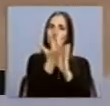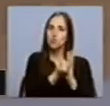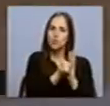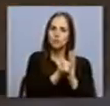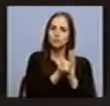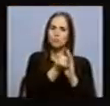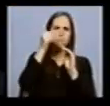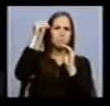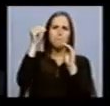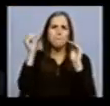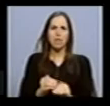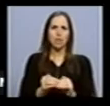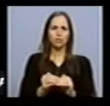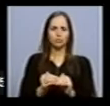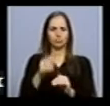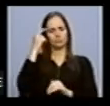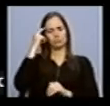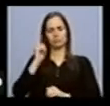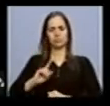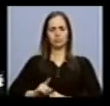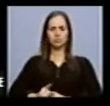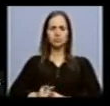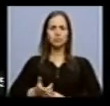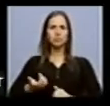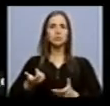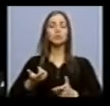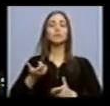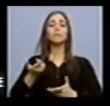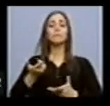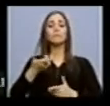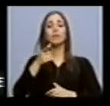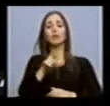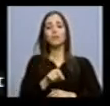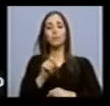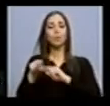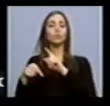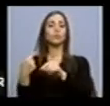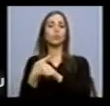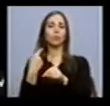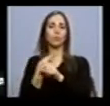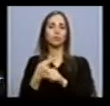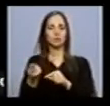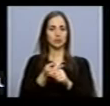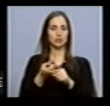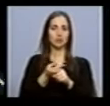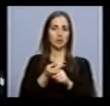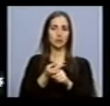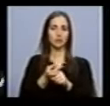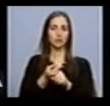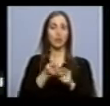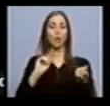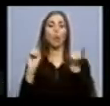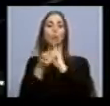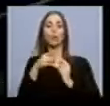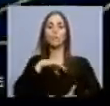cai de uma maneira que não estava prevista. E que aponta também para outra questão interessante, que é, ao contrário do campo magnético da Terra, que nós